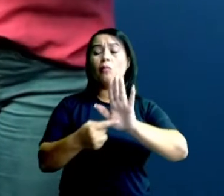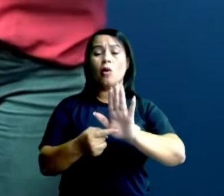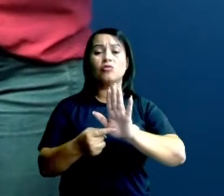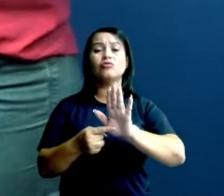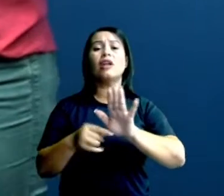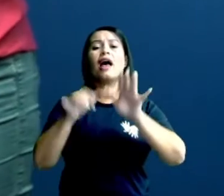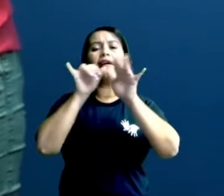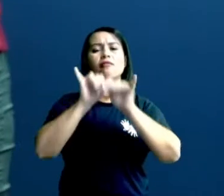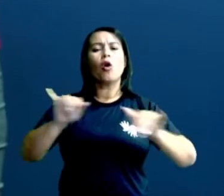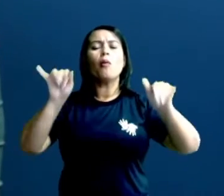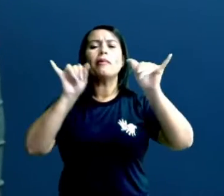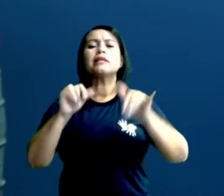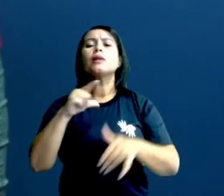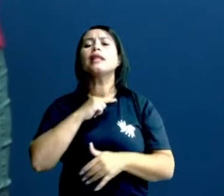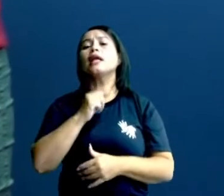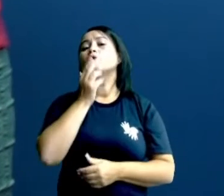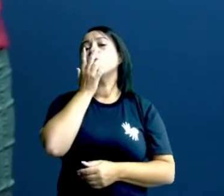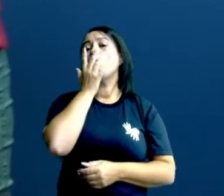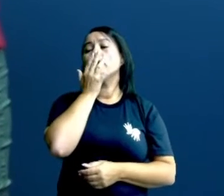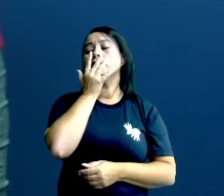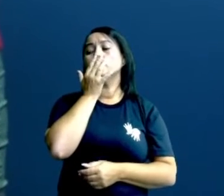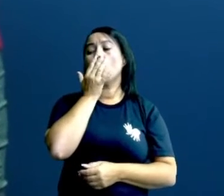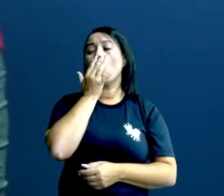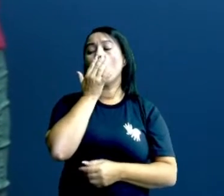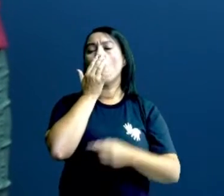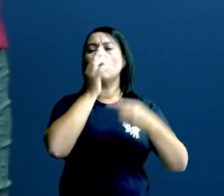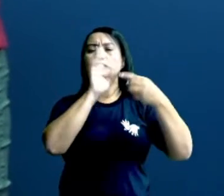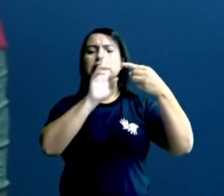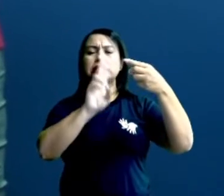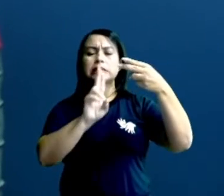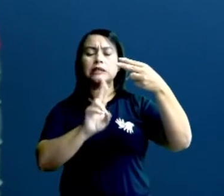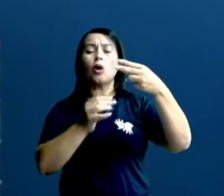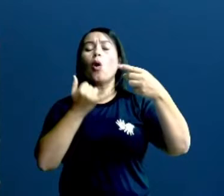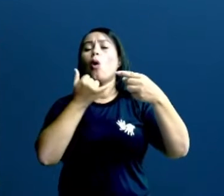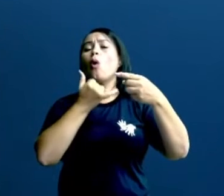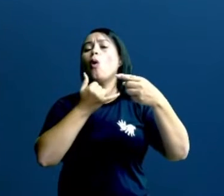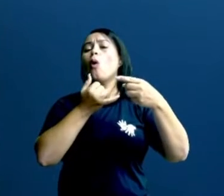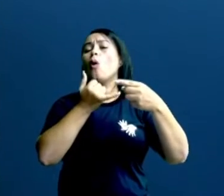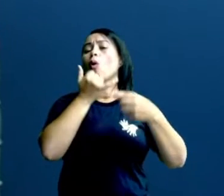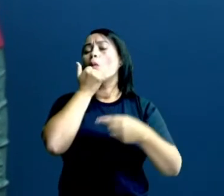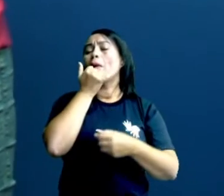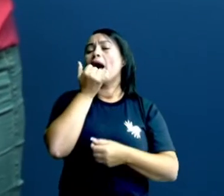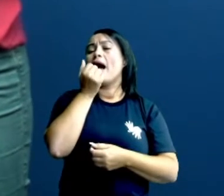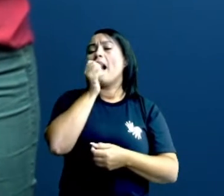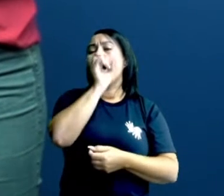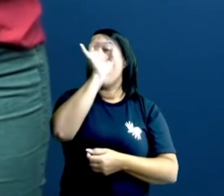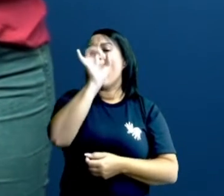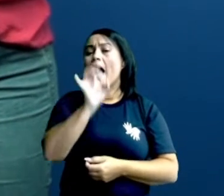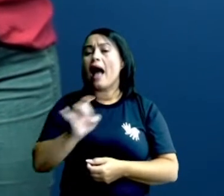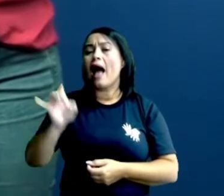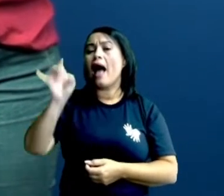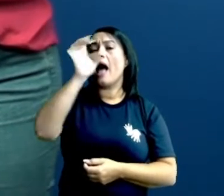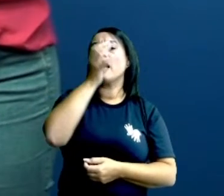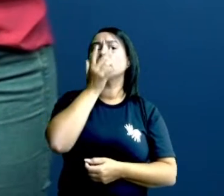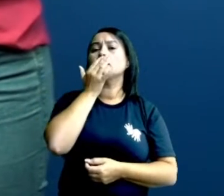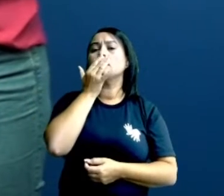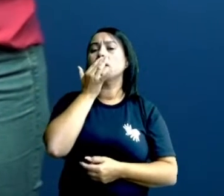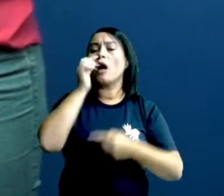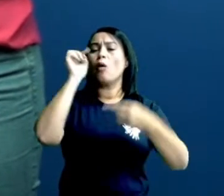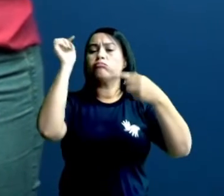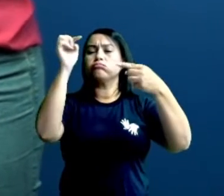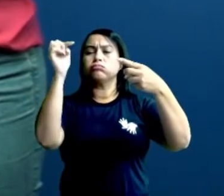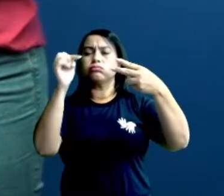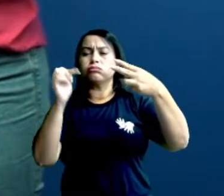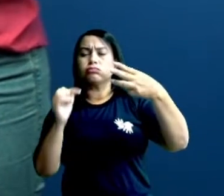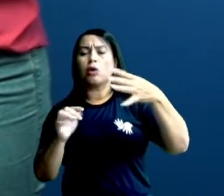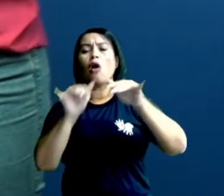informações a partir das cores, certo? Então, cada corzinha dessa que aparece no mapa vai me dizer uma informação daquele